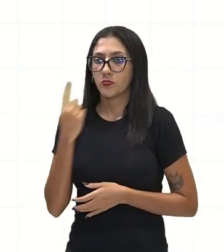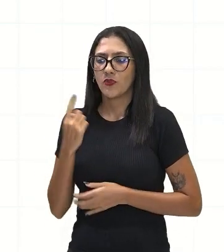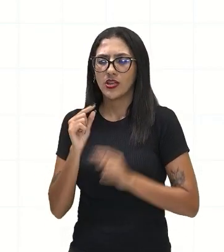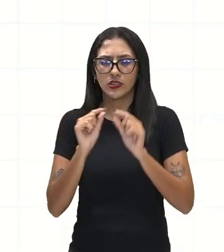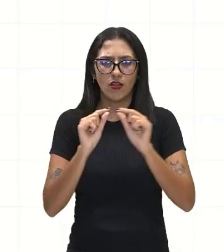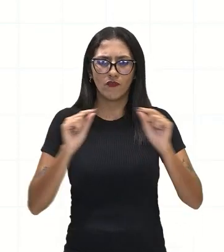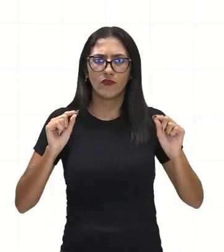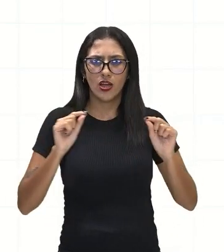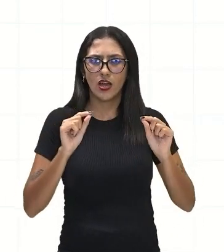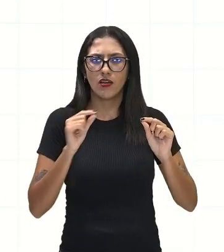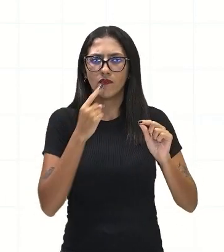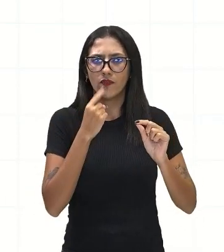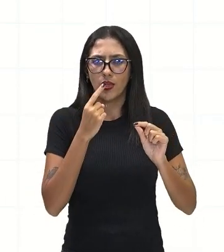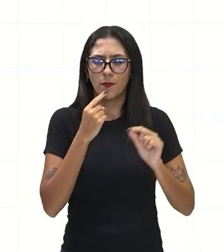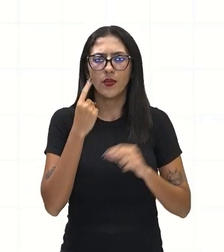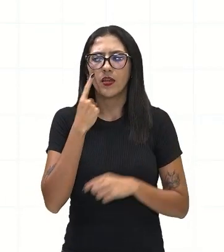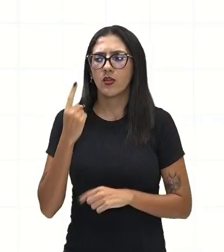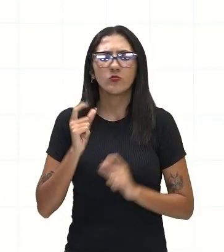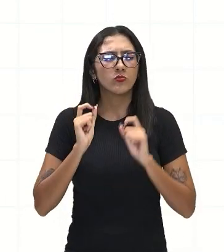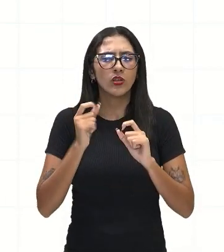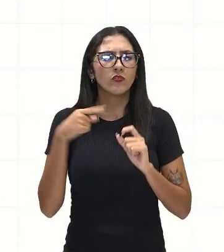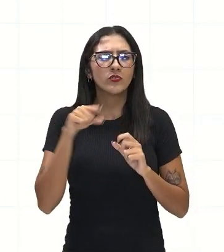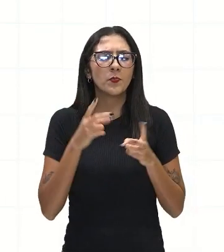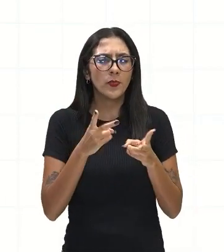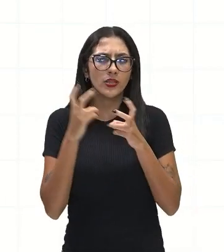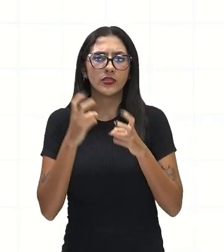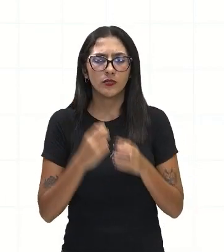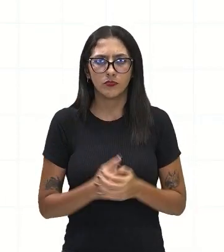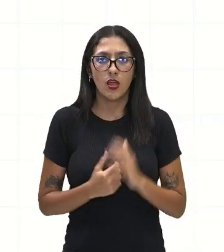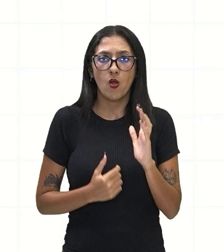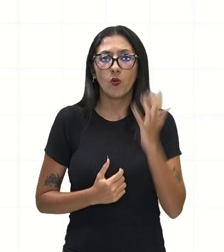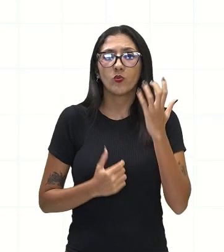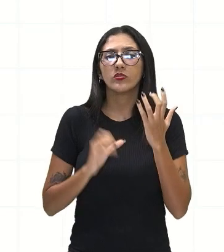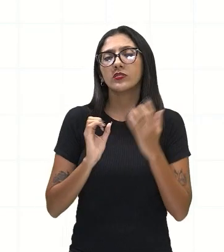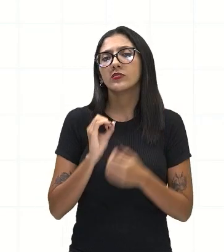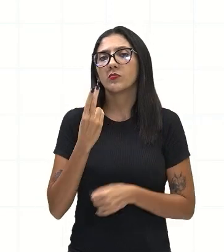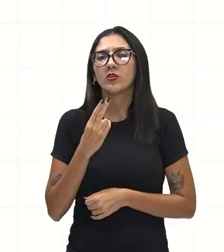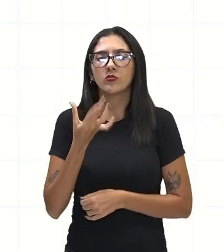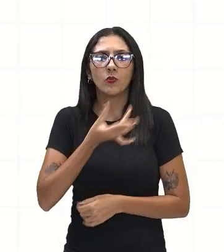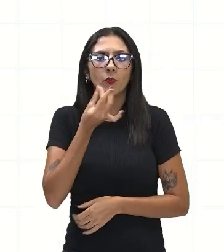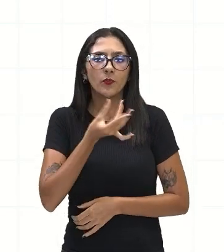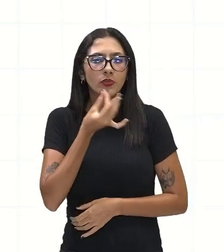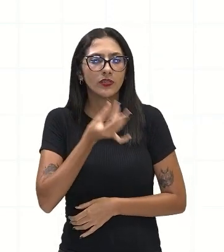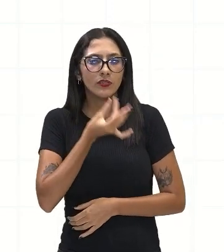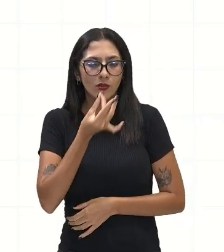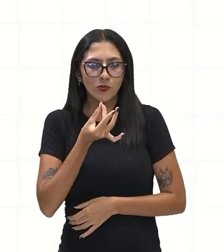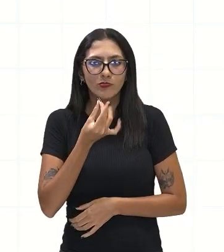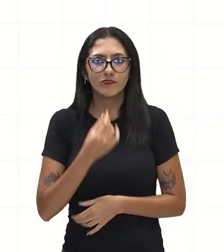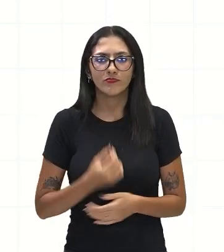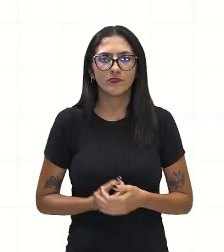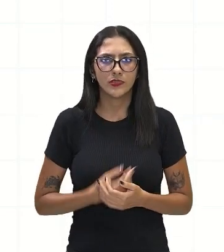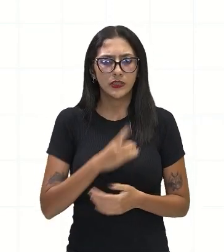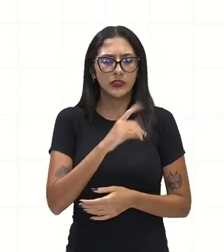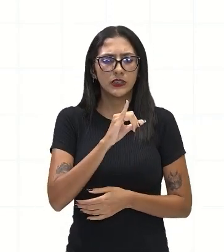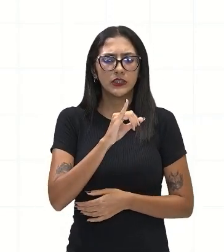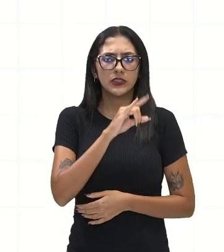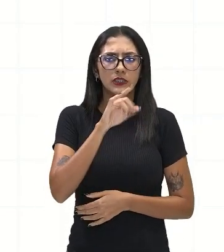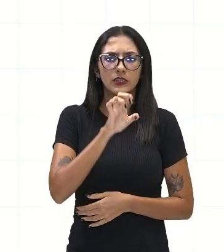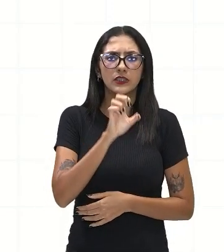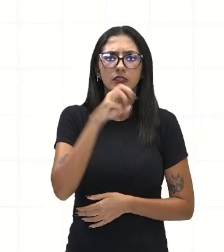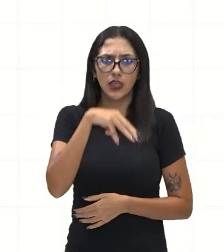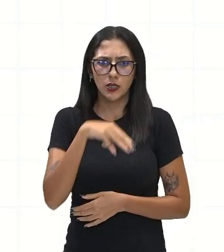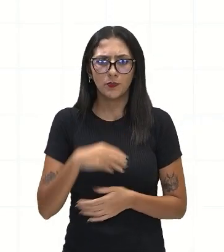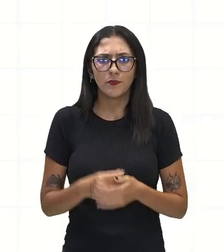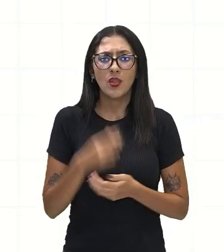sublinhei aqui para você, o que é que ela te diz? Isso é fato ou é opinião? Dizem que é muito bonita, mas é